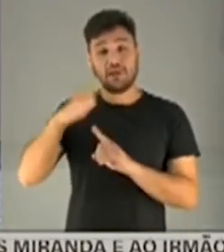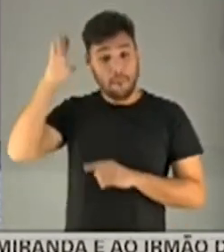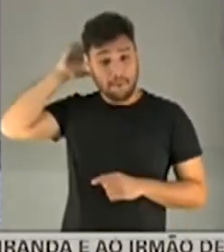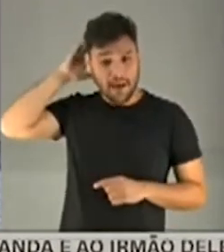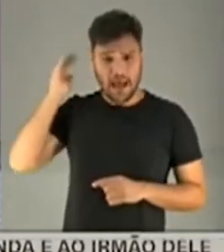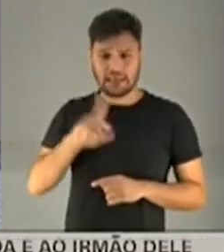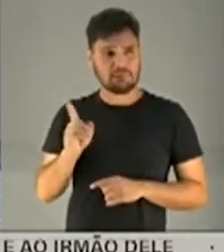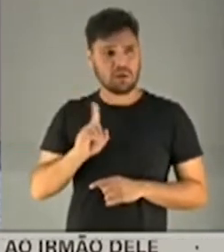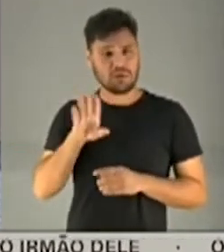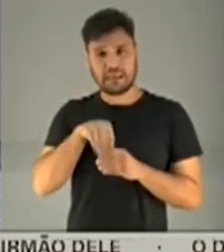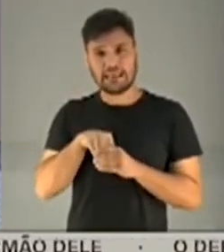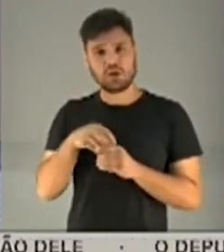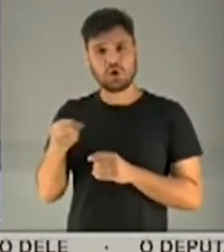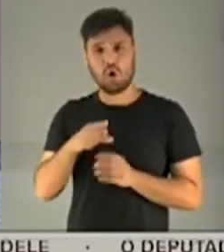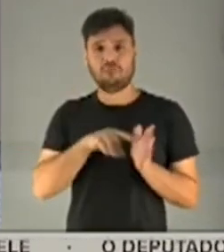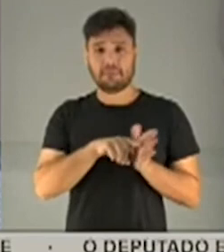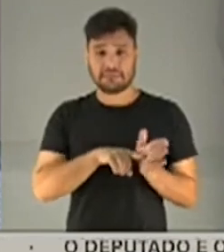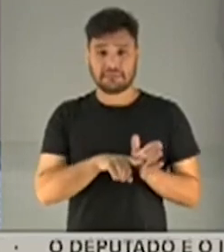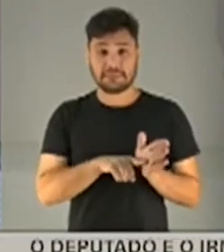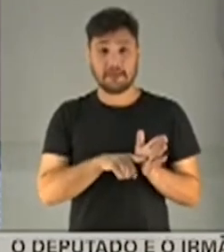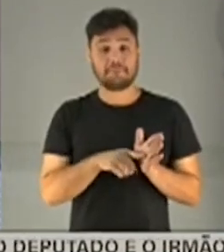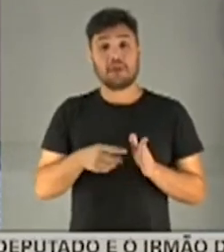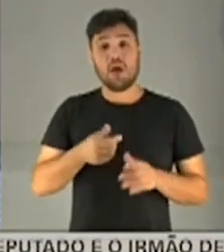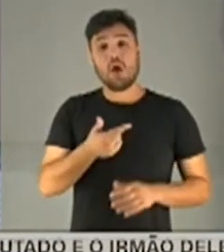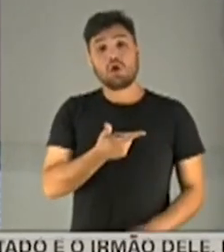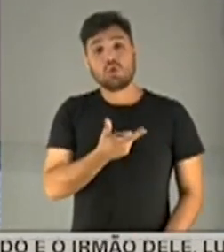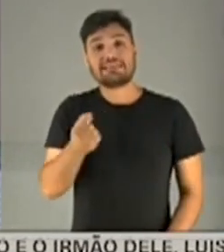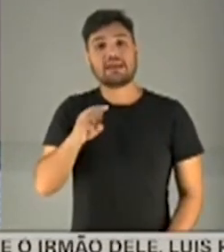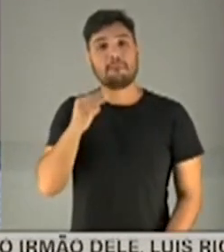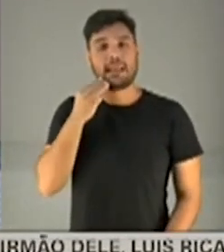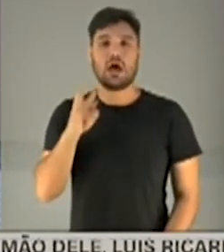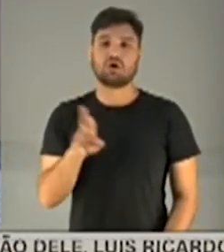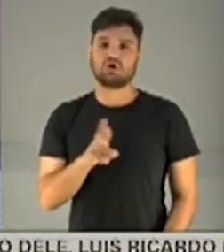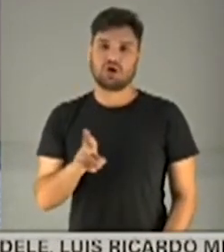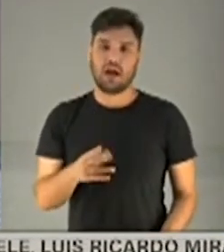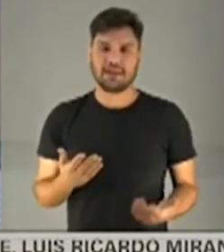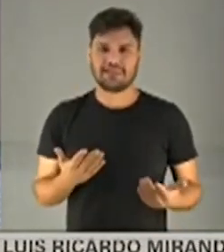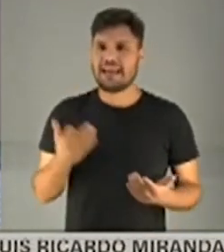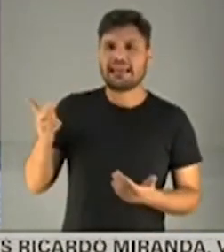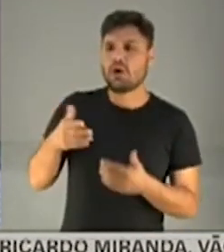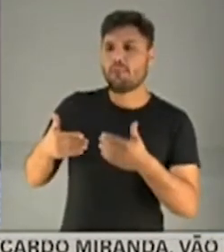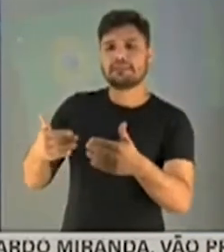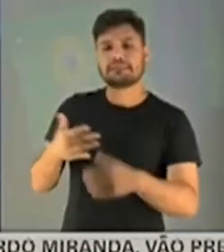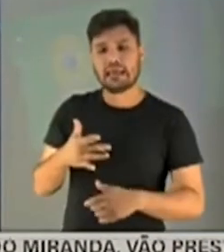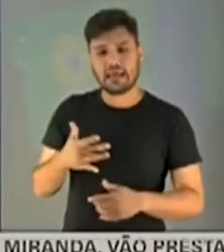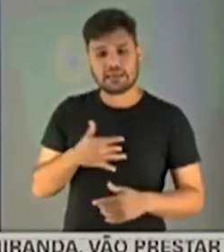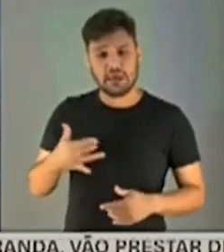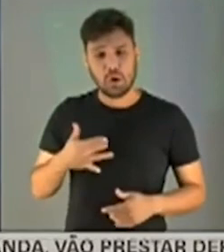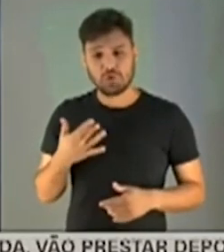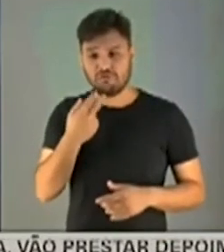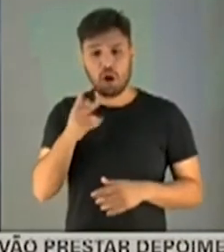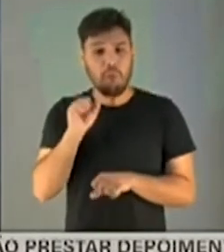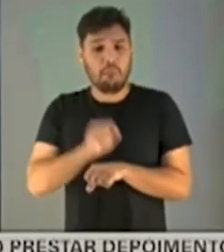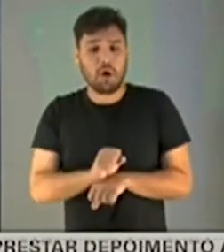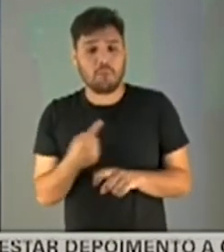não entrarão nesse novo estudo, com um custo de 200 milhões de reais. E qual foi a justificativa do Ministério para essa interrupção? O senhor